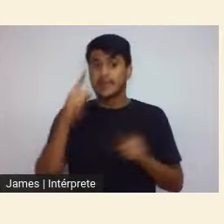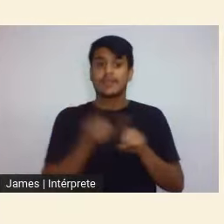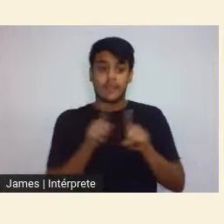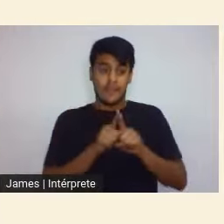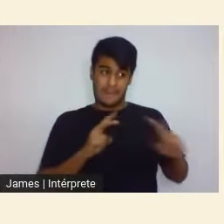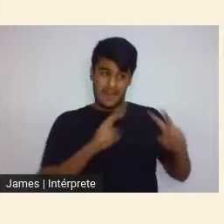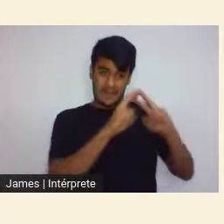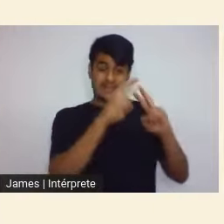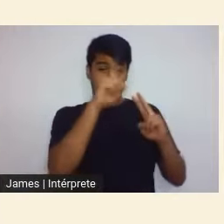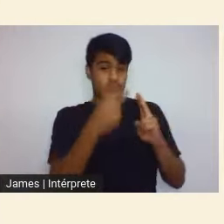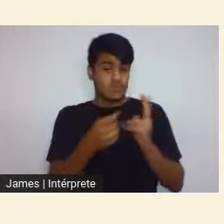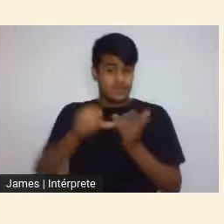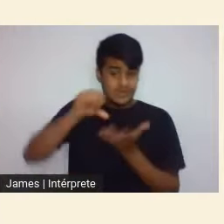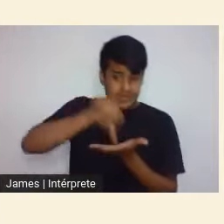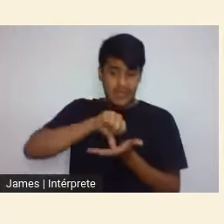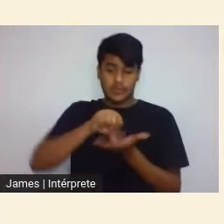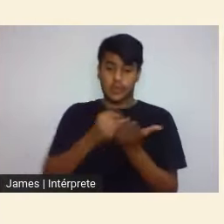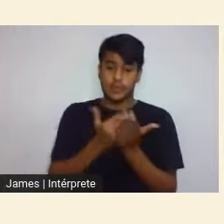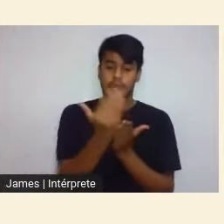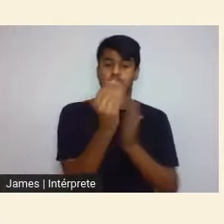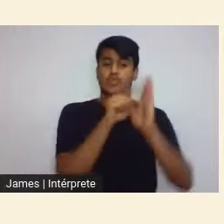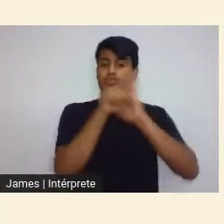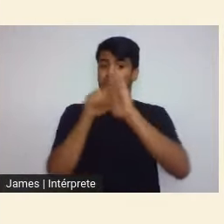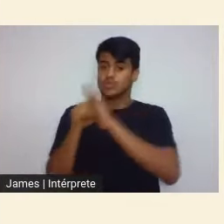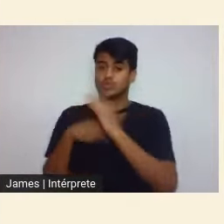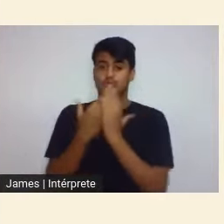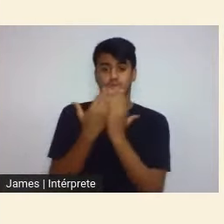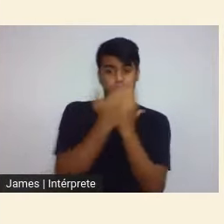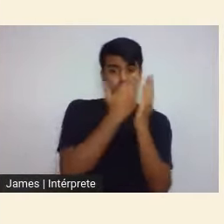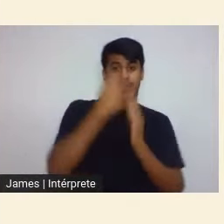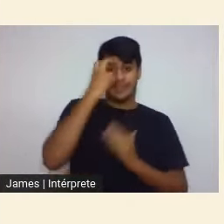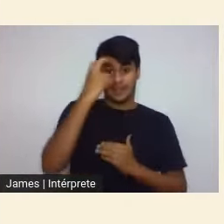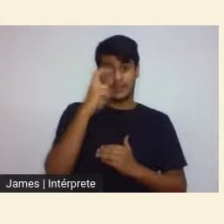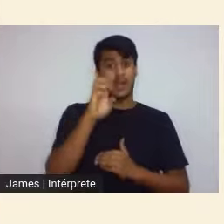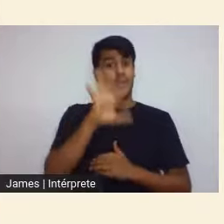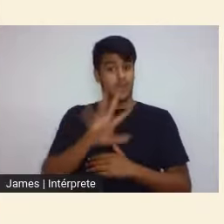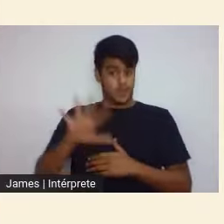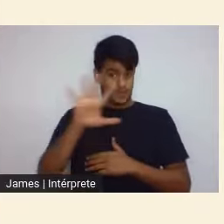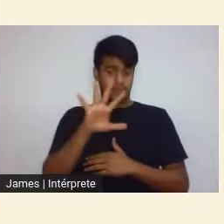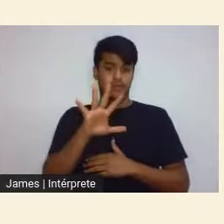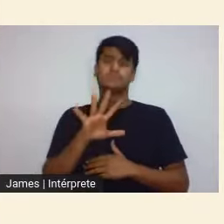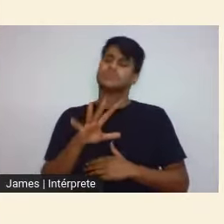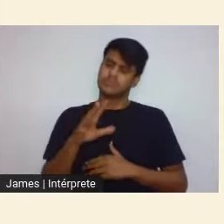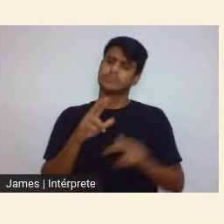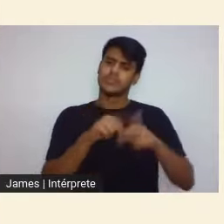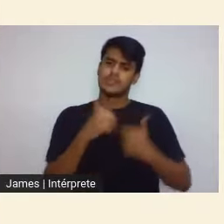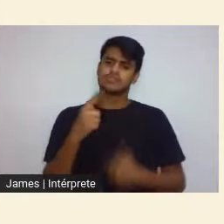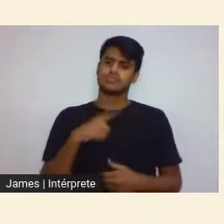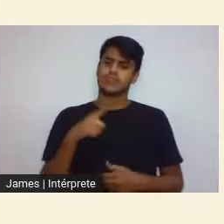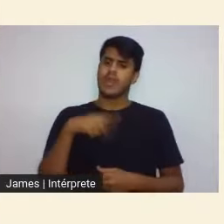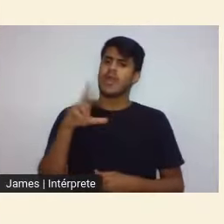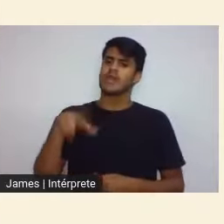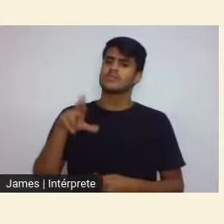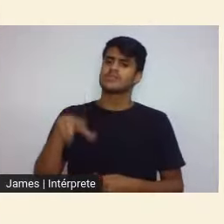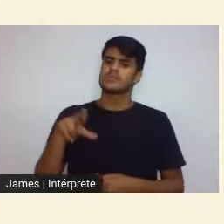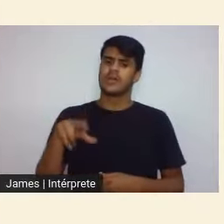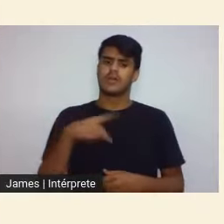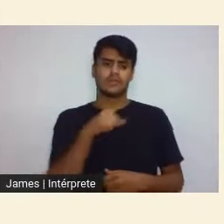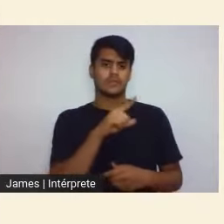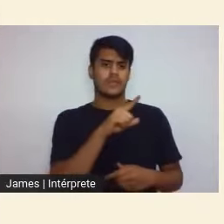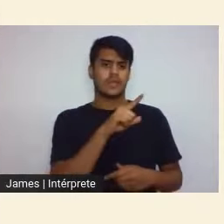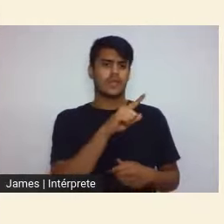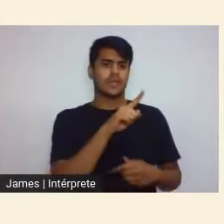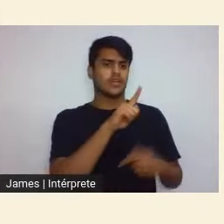epicentro de vários intelectuais europeus, de fato, os paraenses tinham certa razão de confundir a geografia